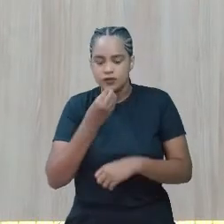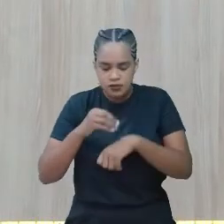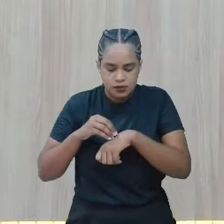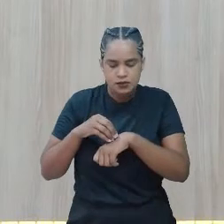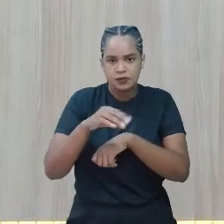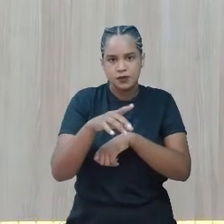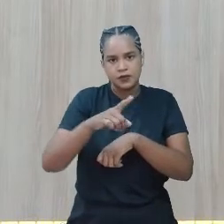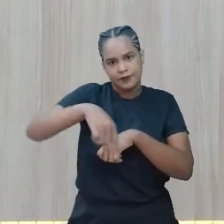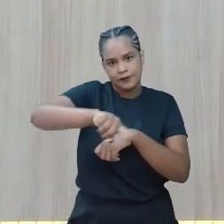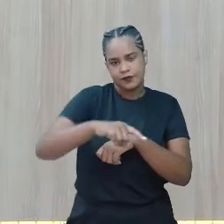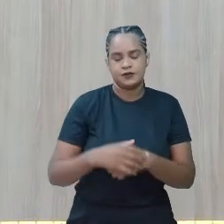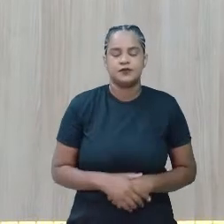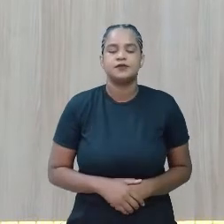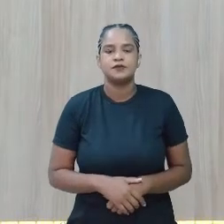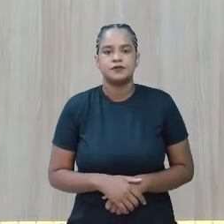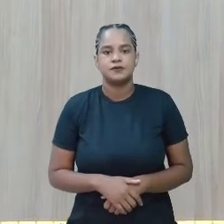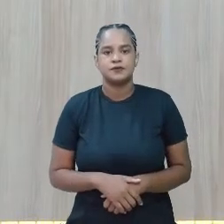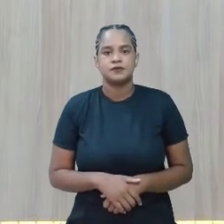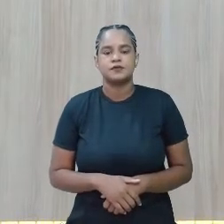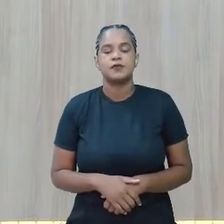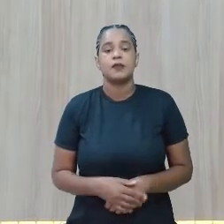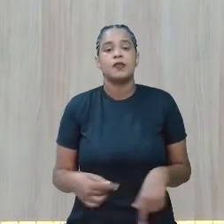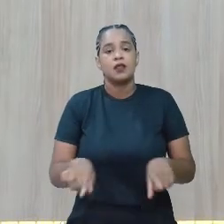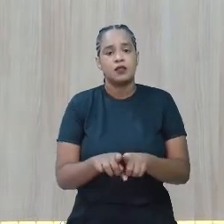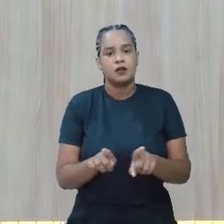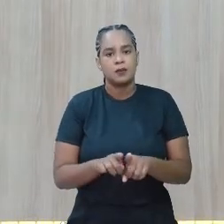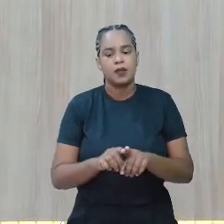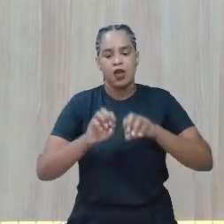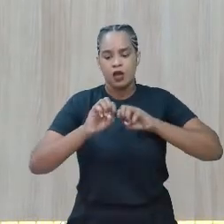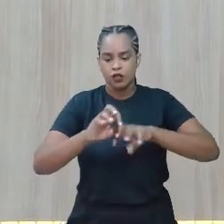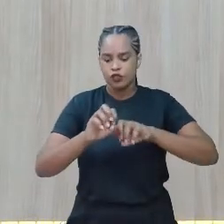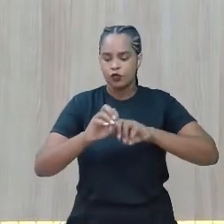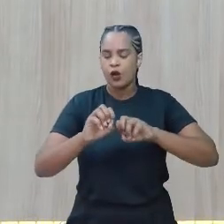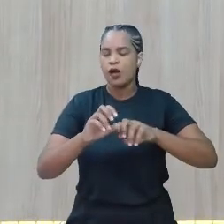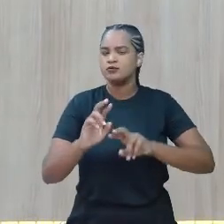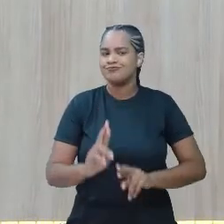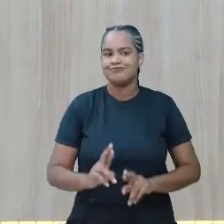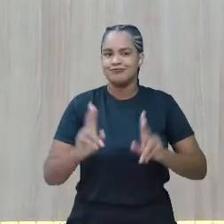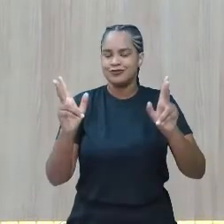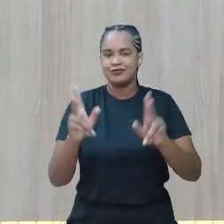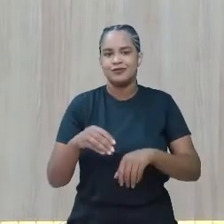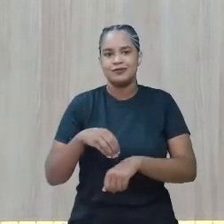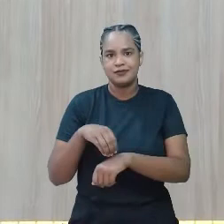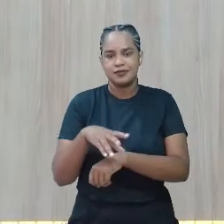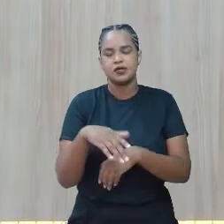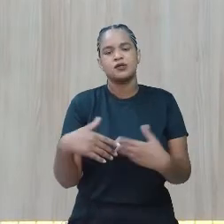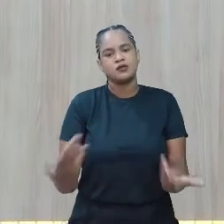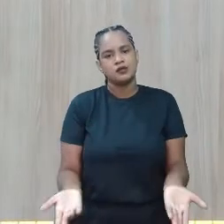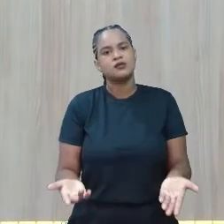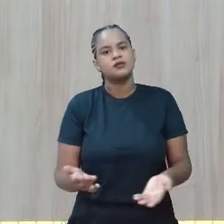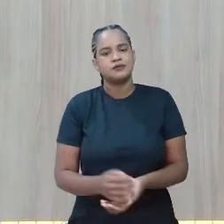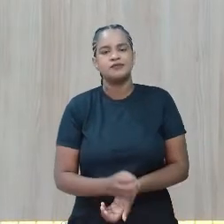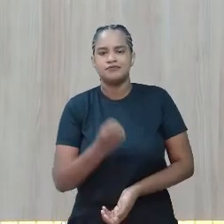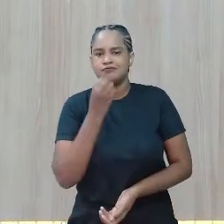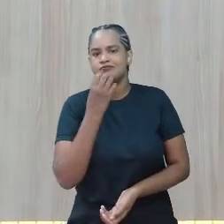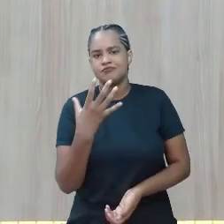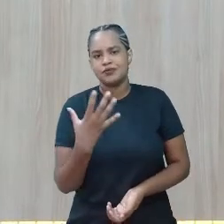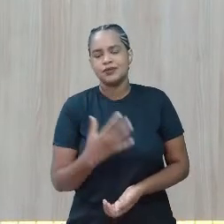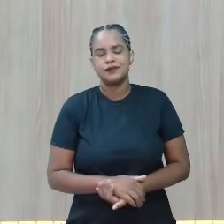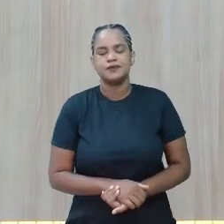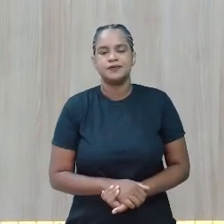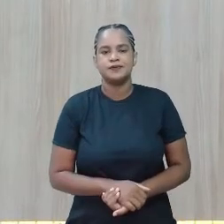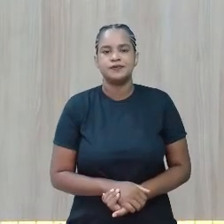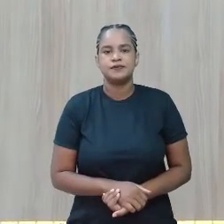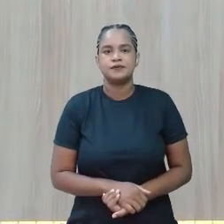levando educação e aí fazendo educação de forma diferente. Então, tudo isso é muito bom.